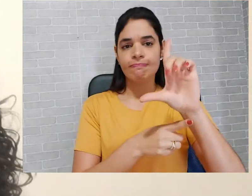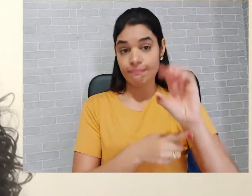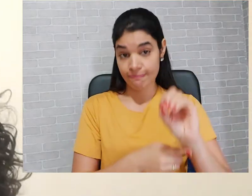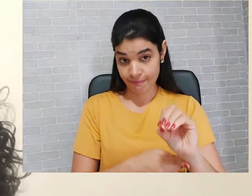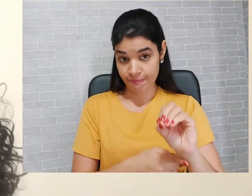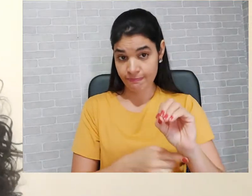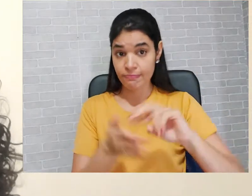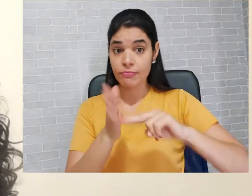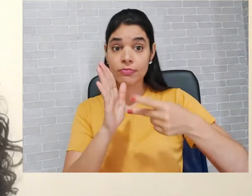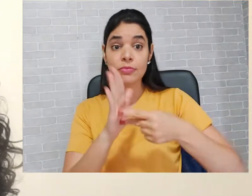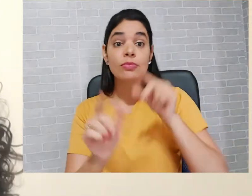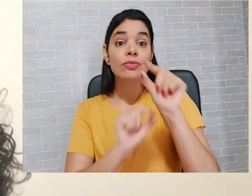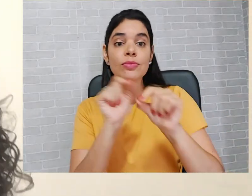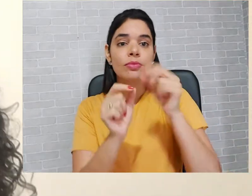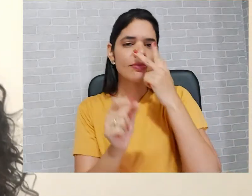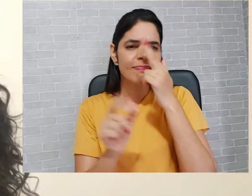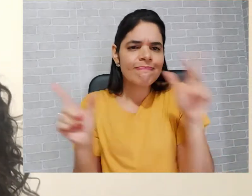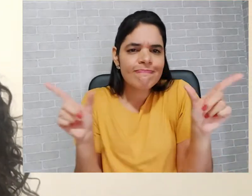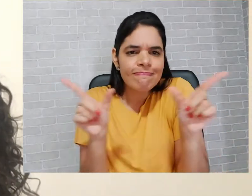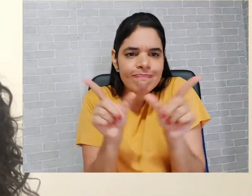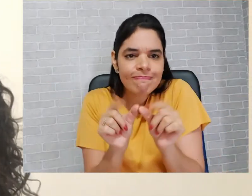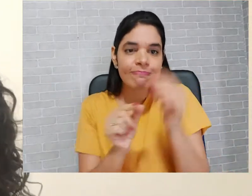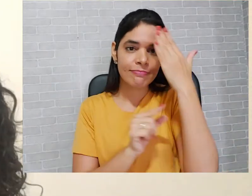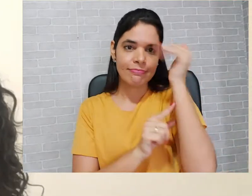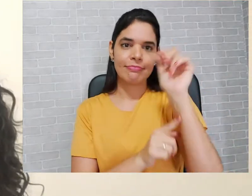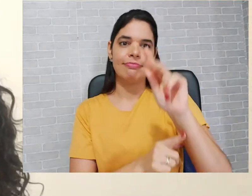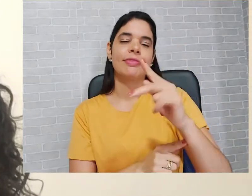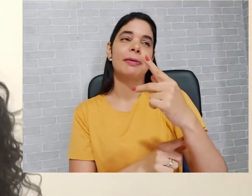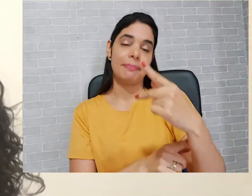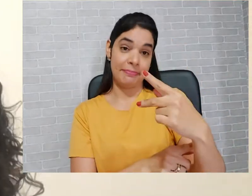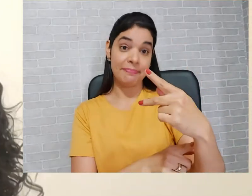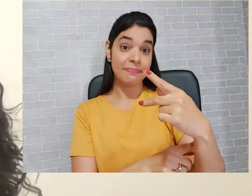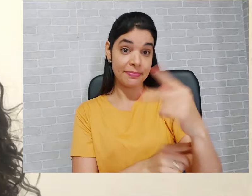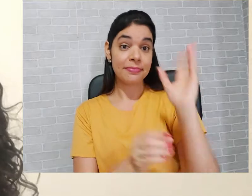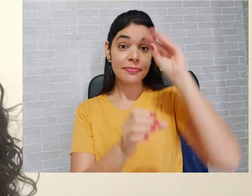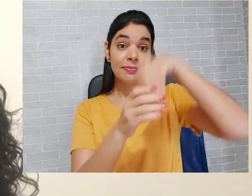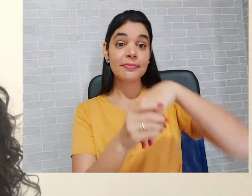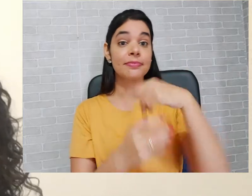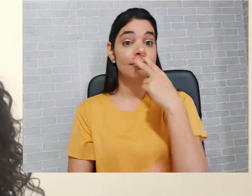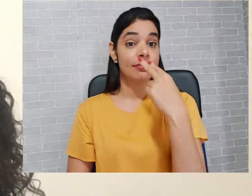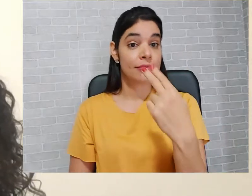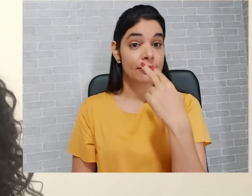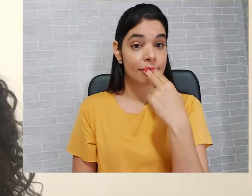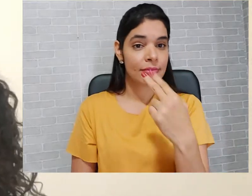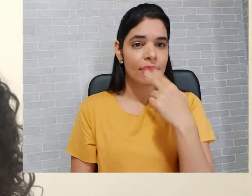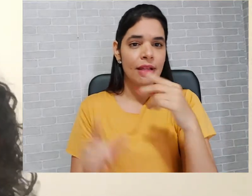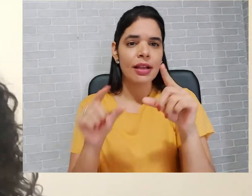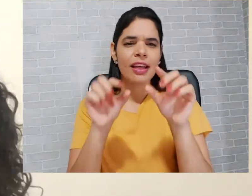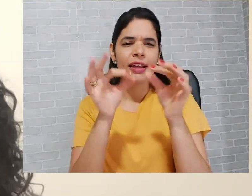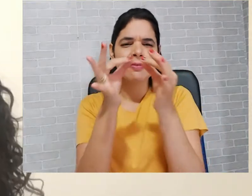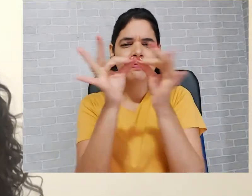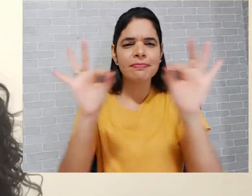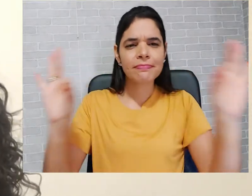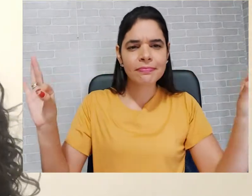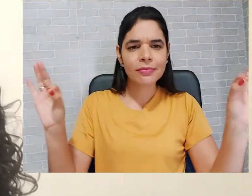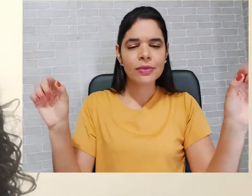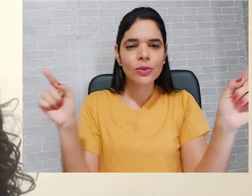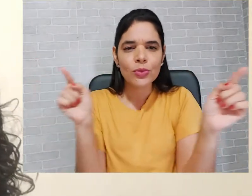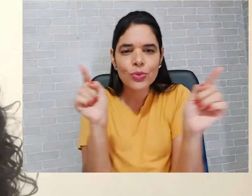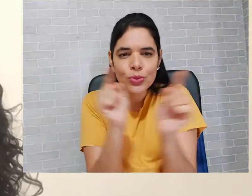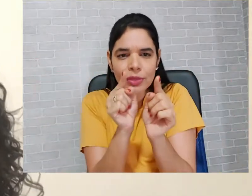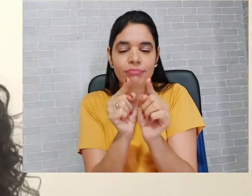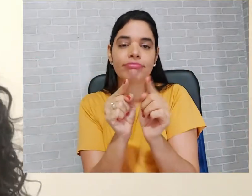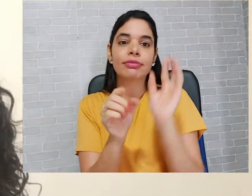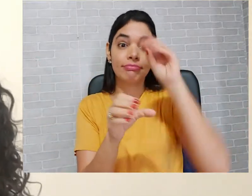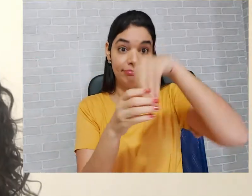guianenses, O dolô é um pequeno provérbio em créole, é uma frase curtinha, mas